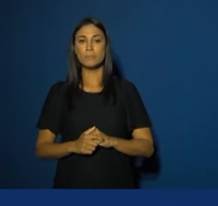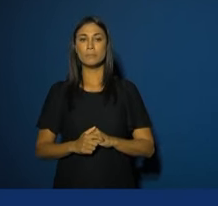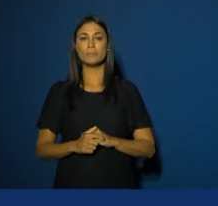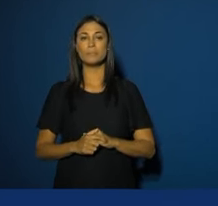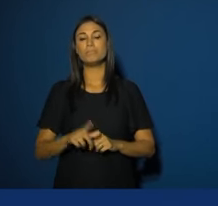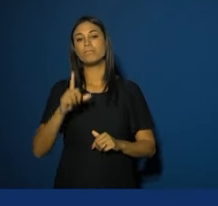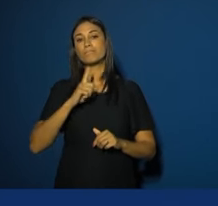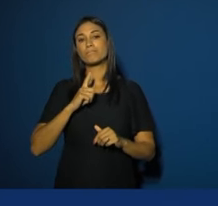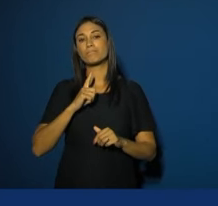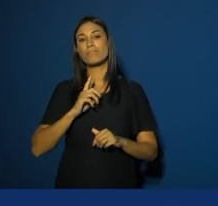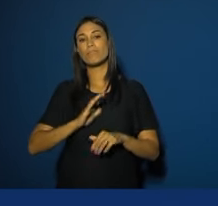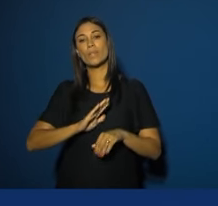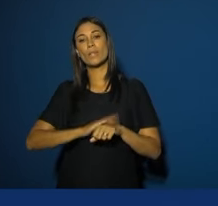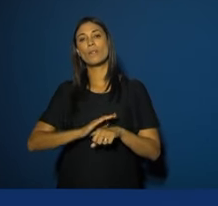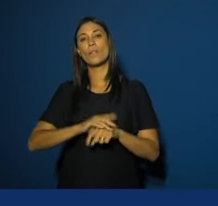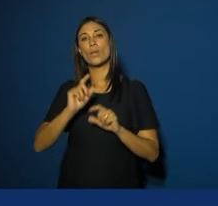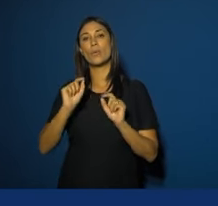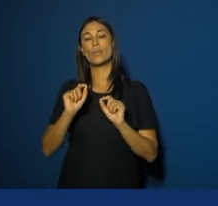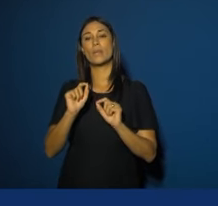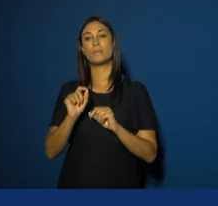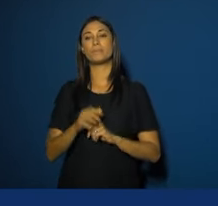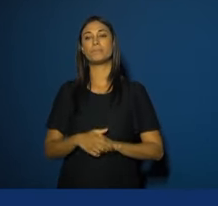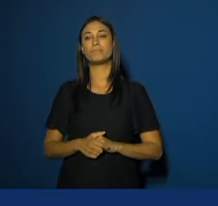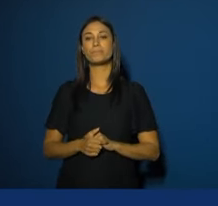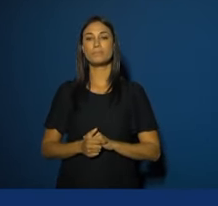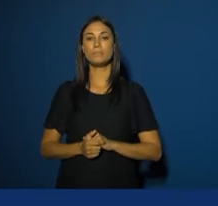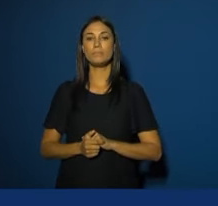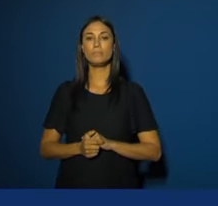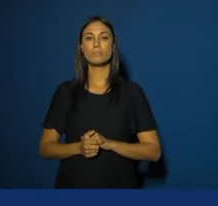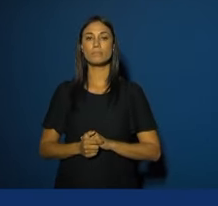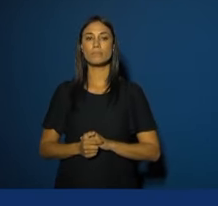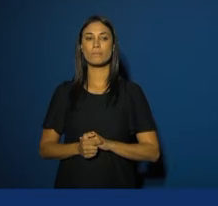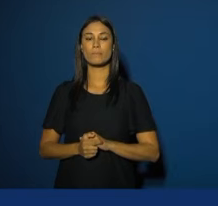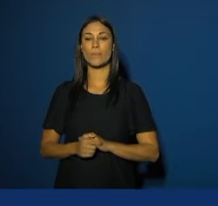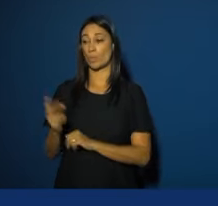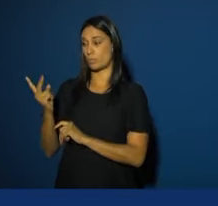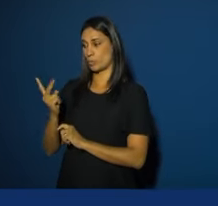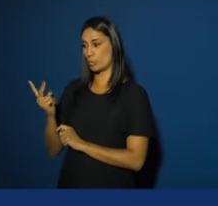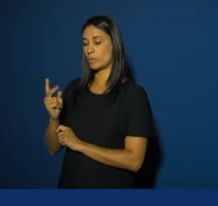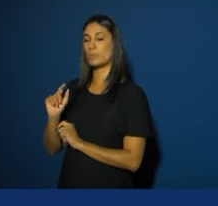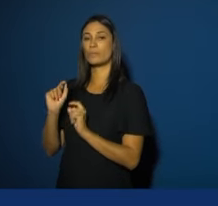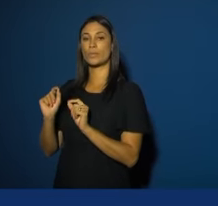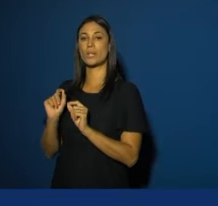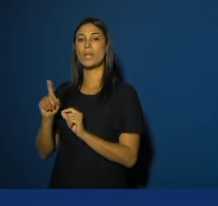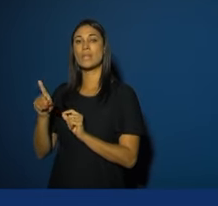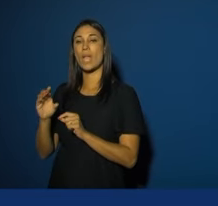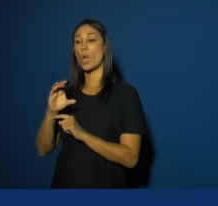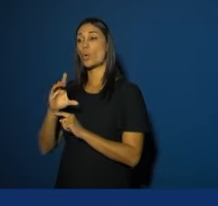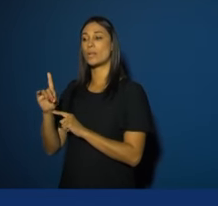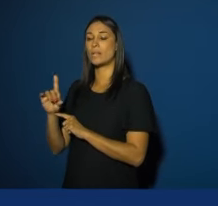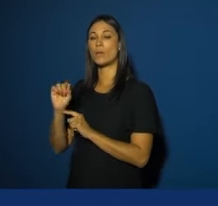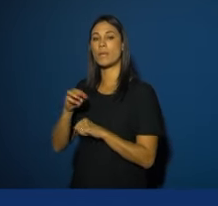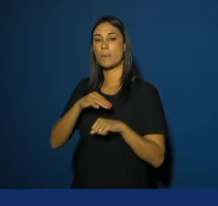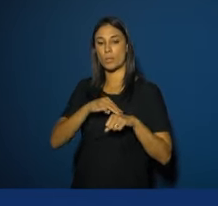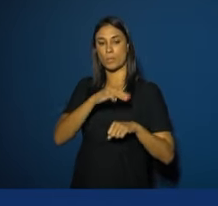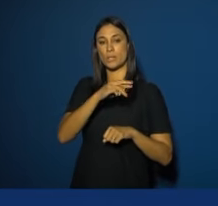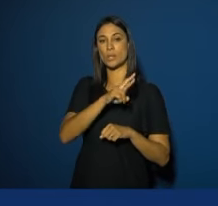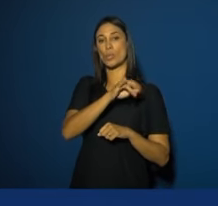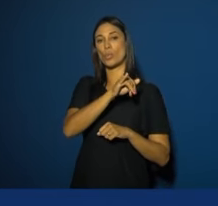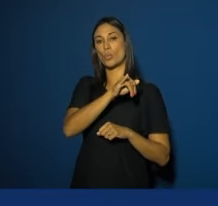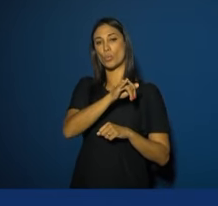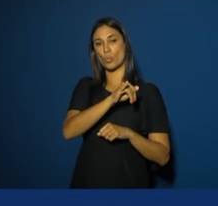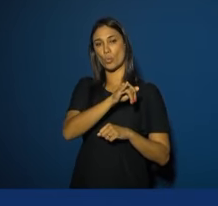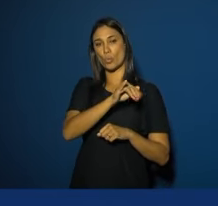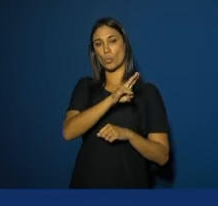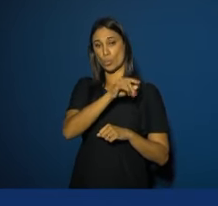uma tarefa lá no governo federal muito grande e Marcelo e Miguel que é coordenada pelo Ministro Rui que tá aqui